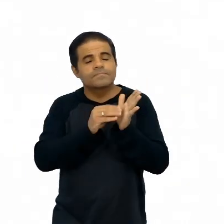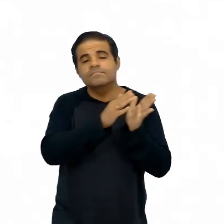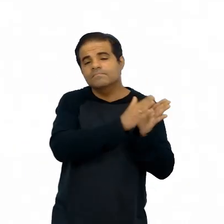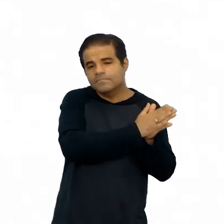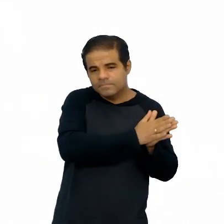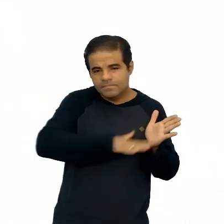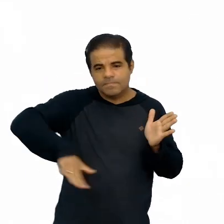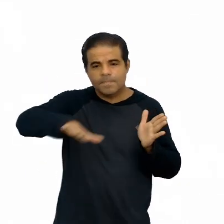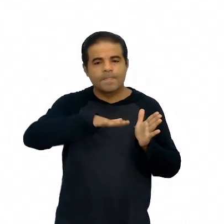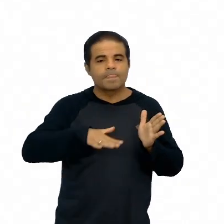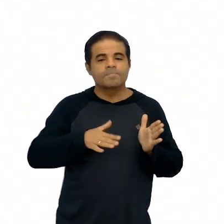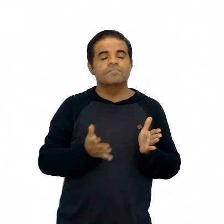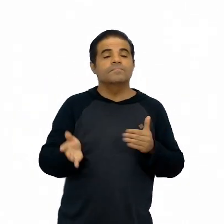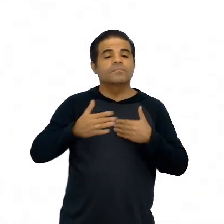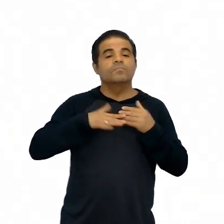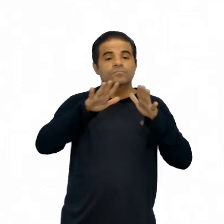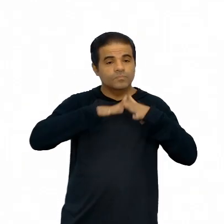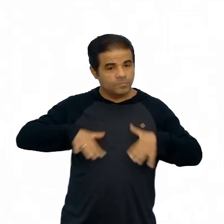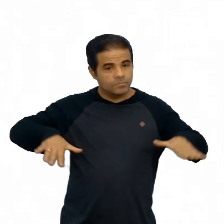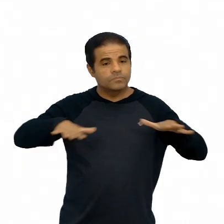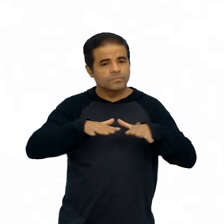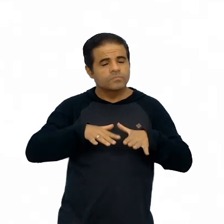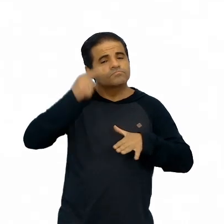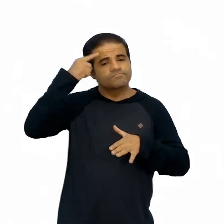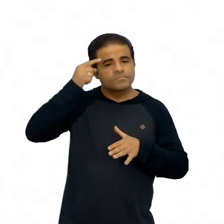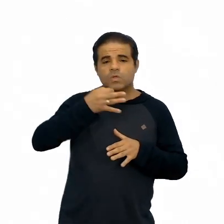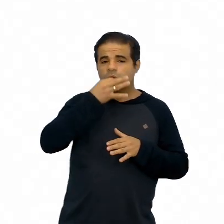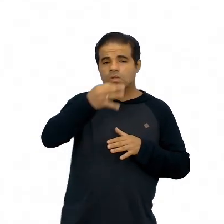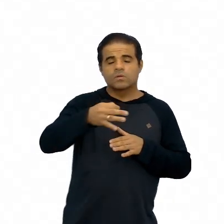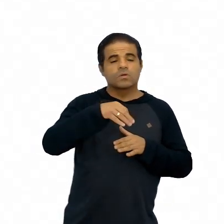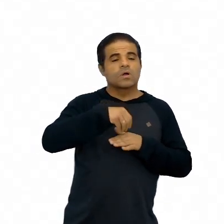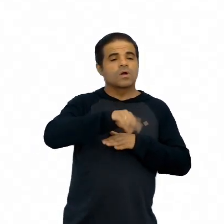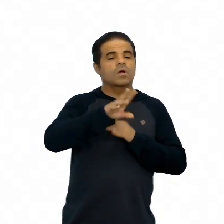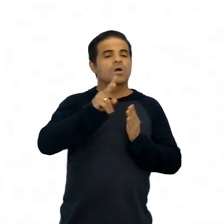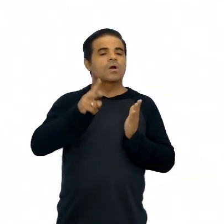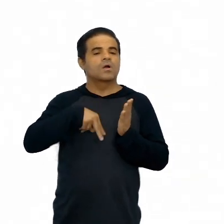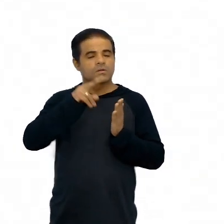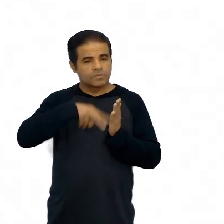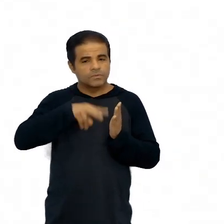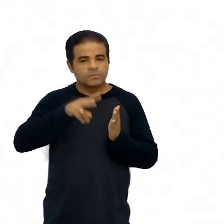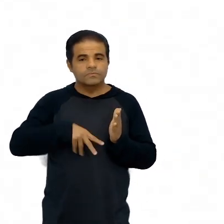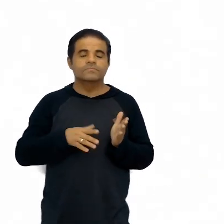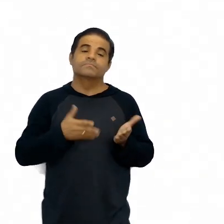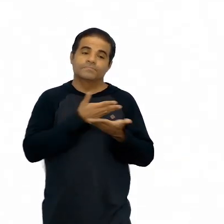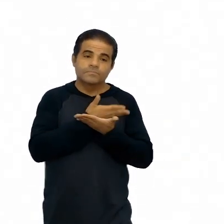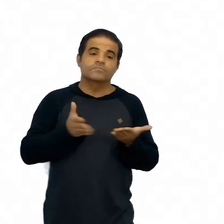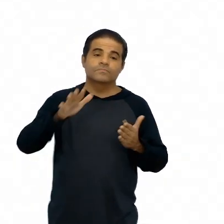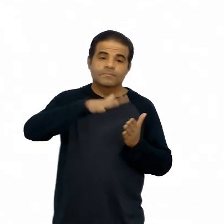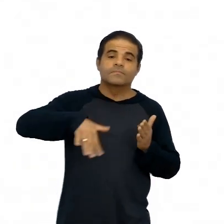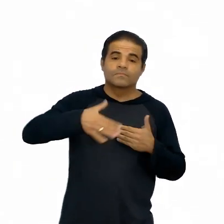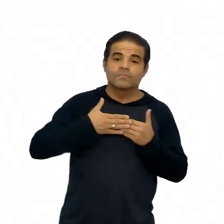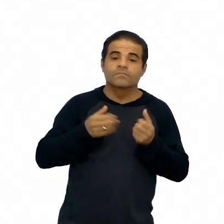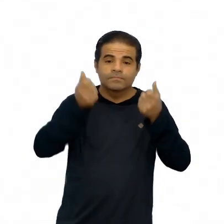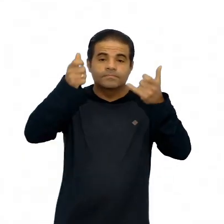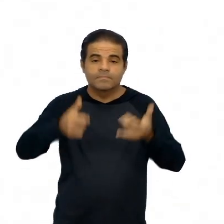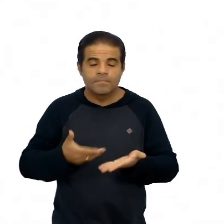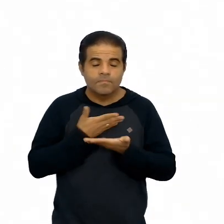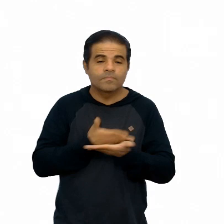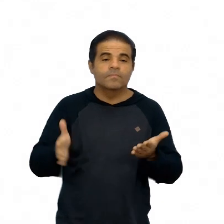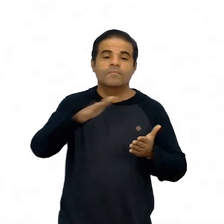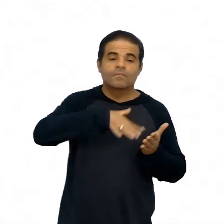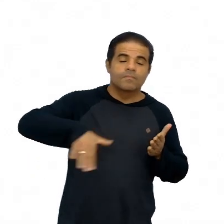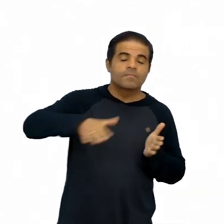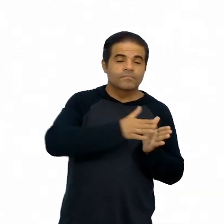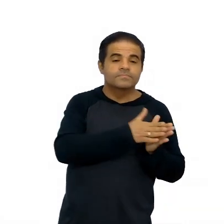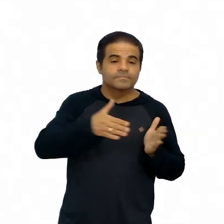Bom, então pensando nisso, a gente sugere algumas leituras importantes para vocês, né? Que é a base do conhecimento da matemática,